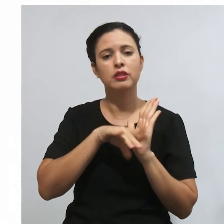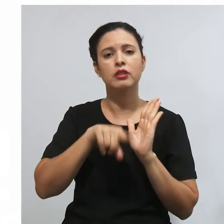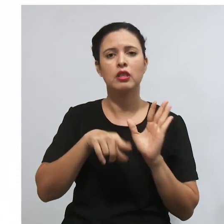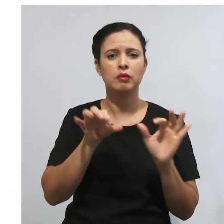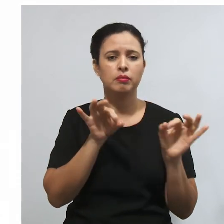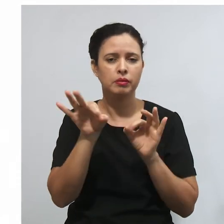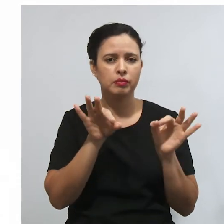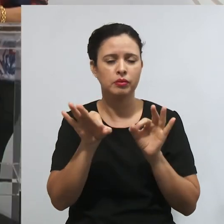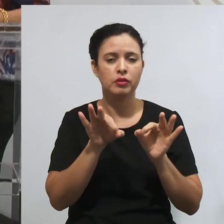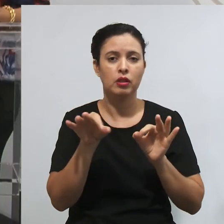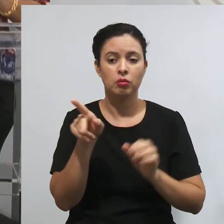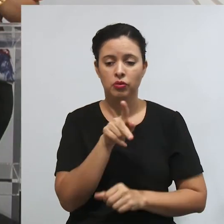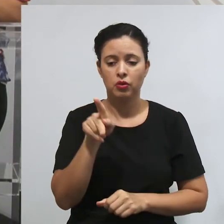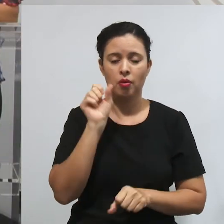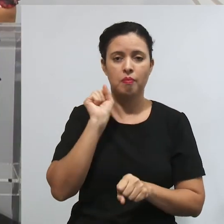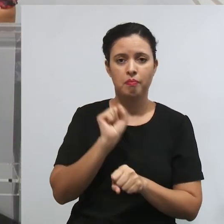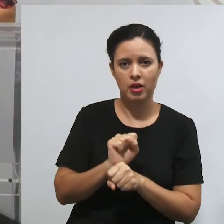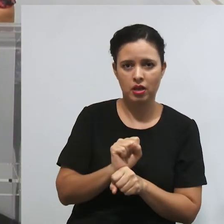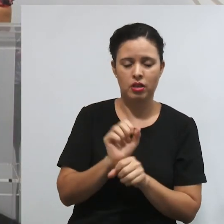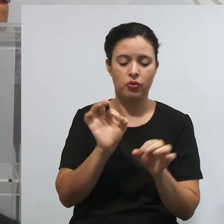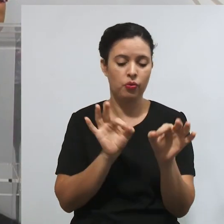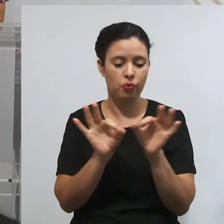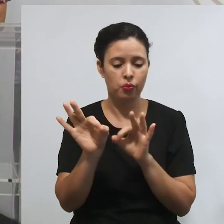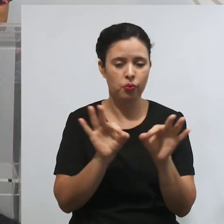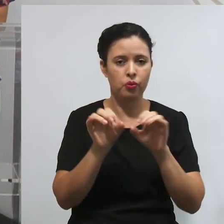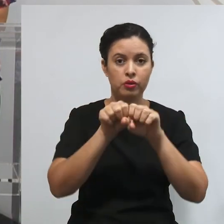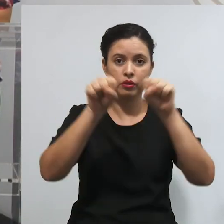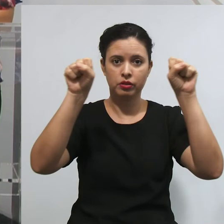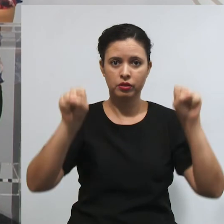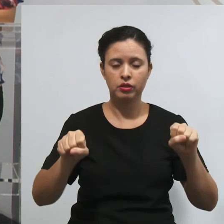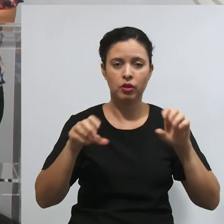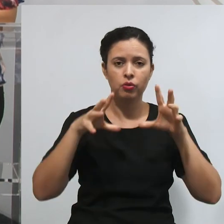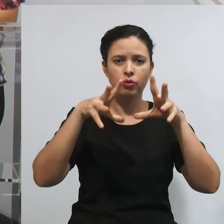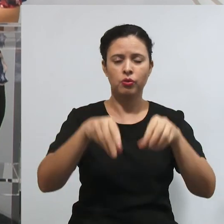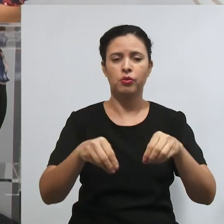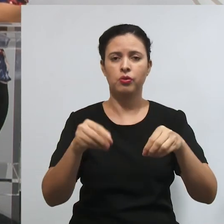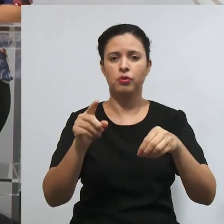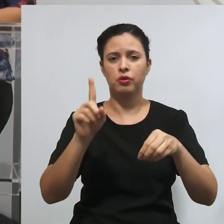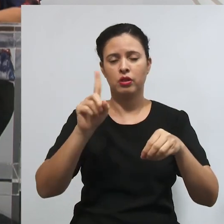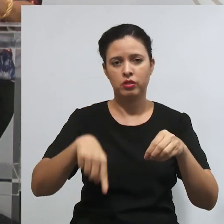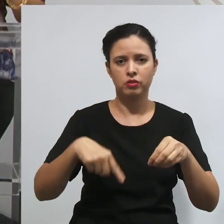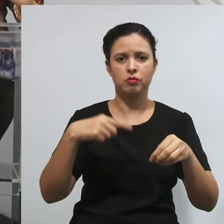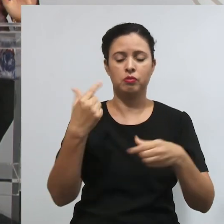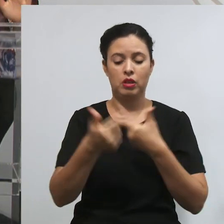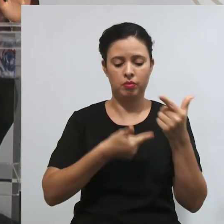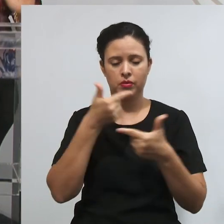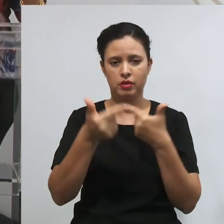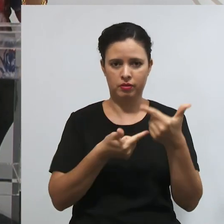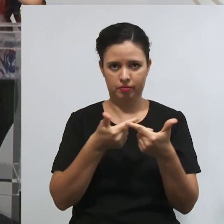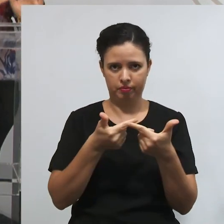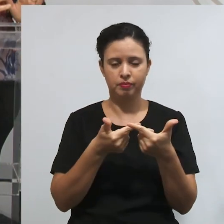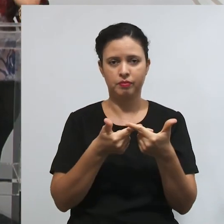onde o professor organiza, sistematiza toda a sua ação, que a gente